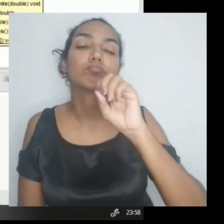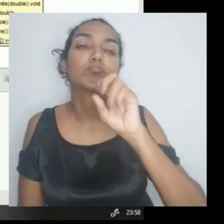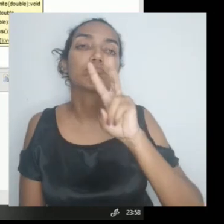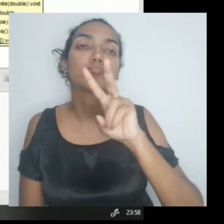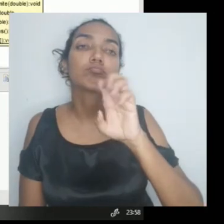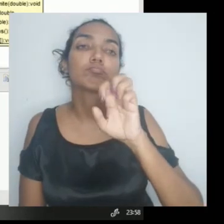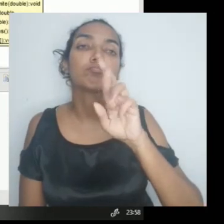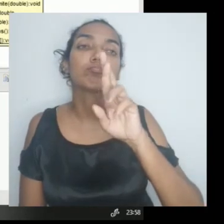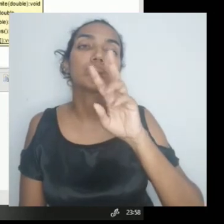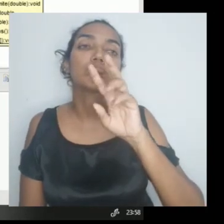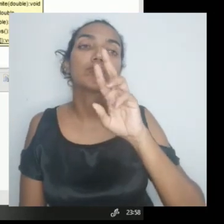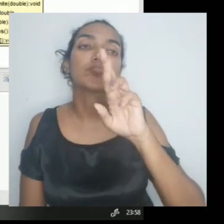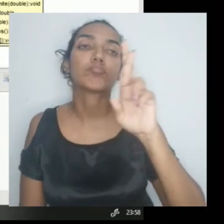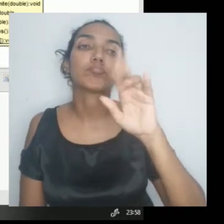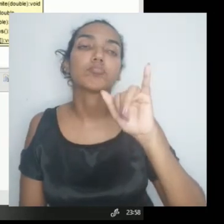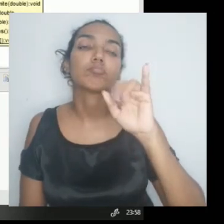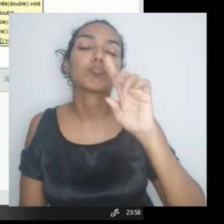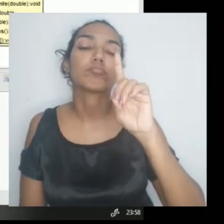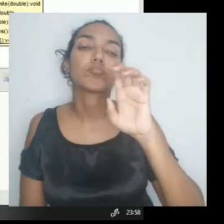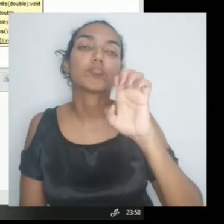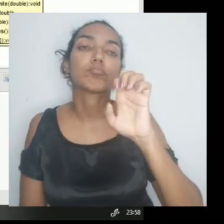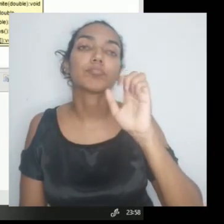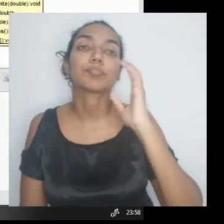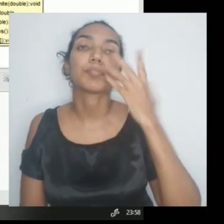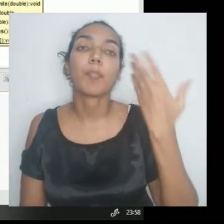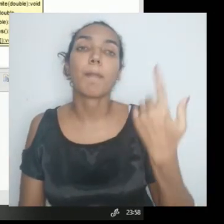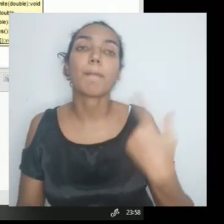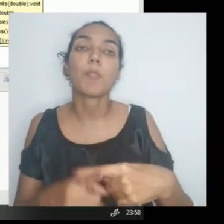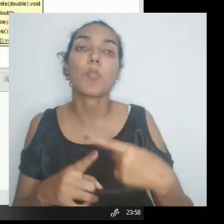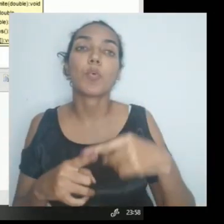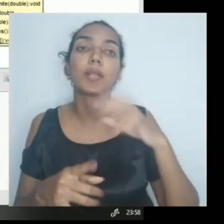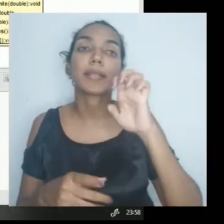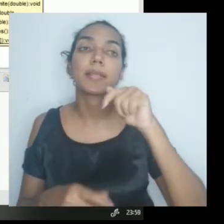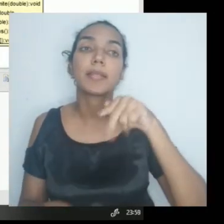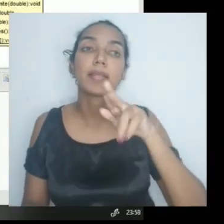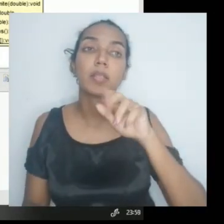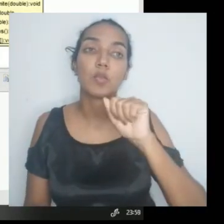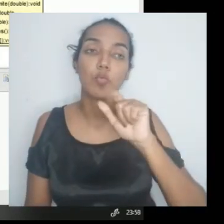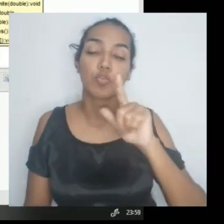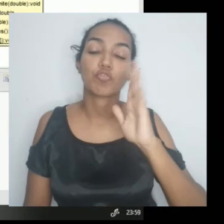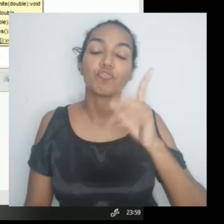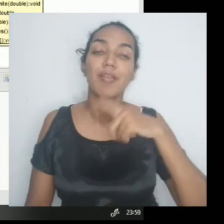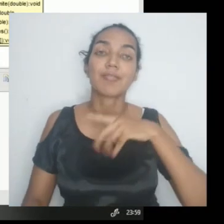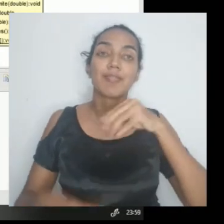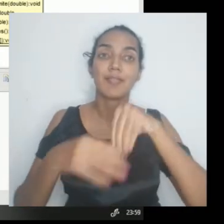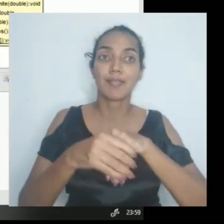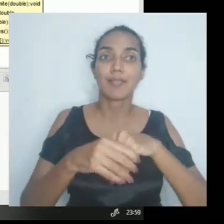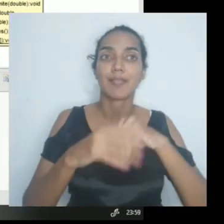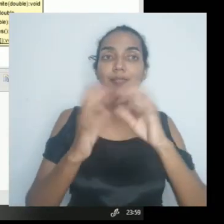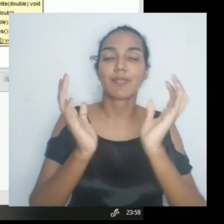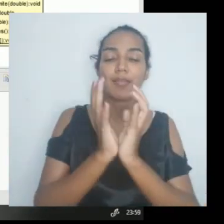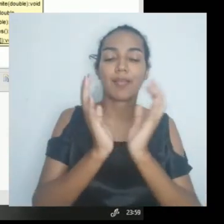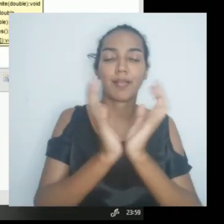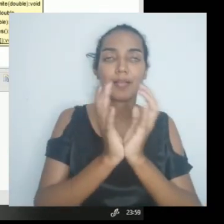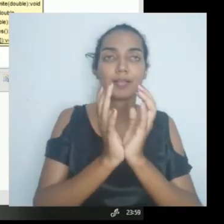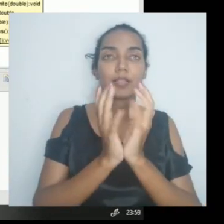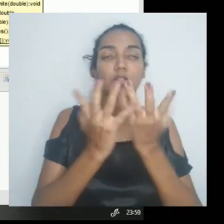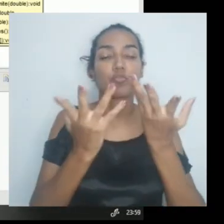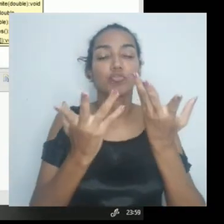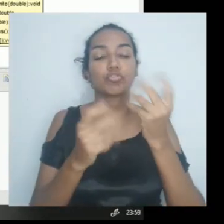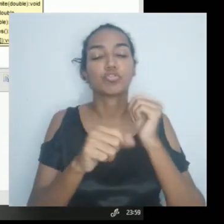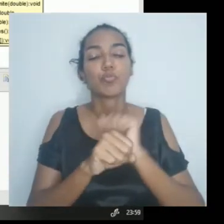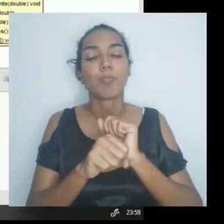método equals espera que você passe como parâmetro um objeto genérico. Ou seja, se eu chegar aqui e